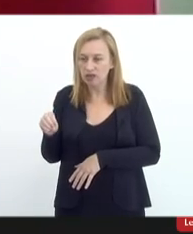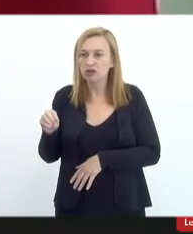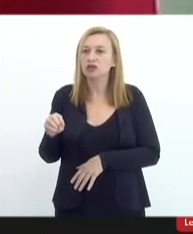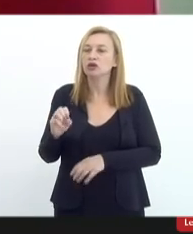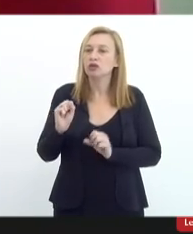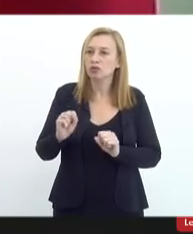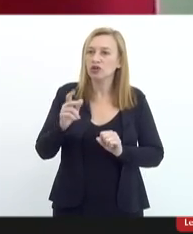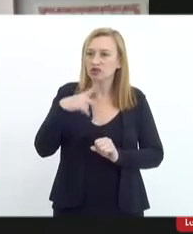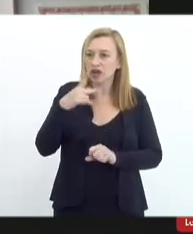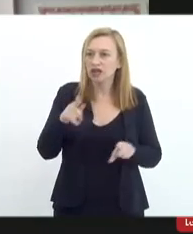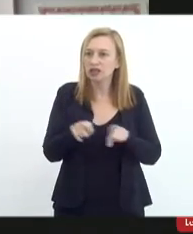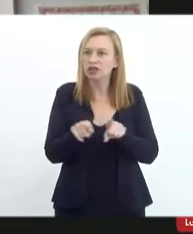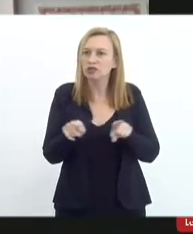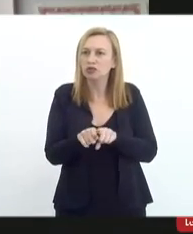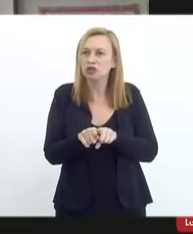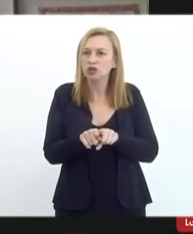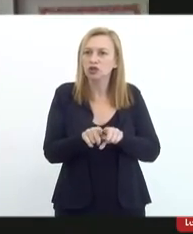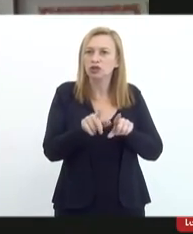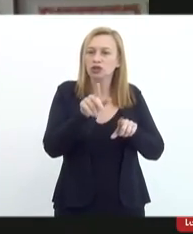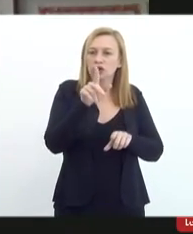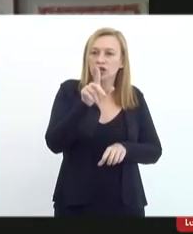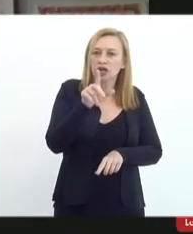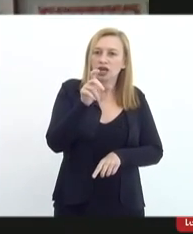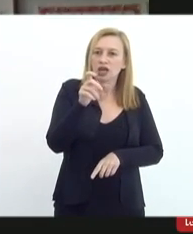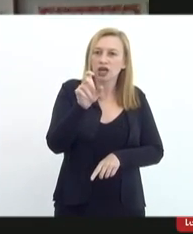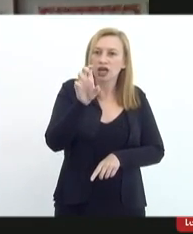também, um programa chamado Expo